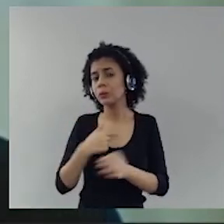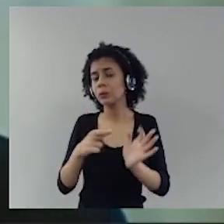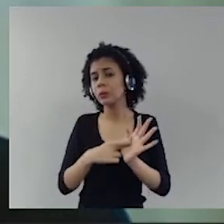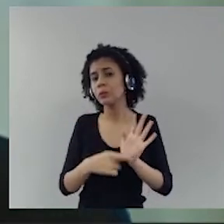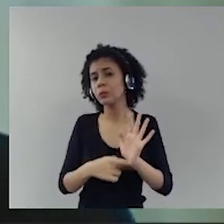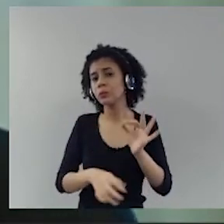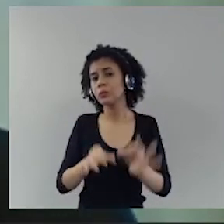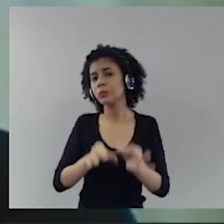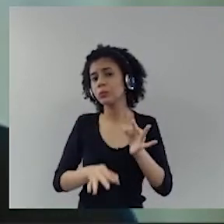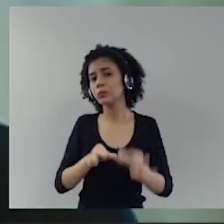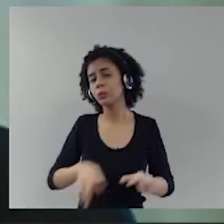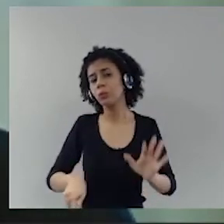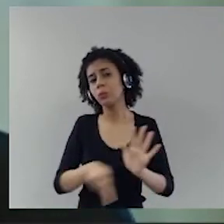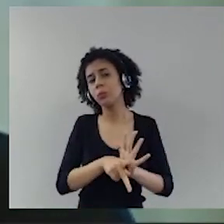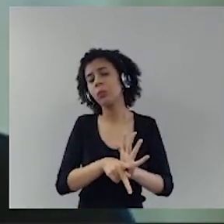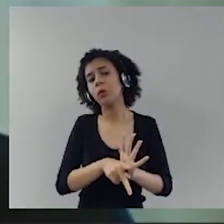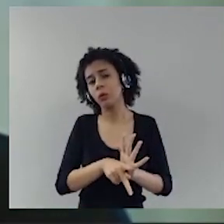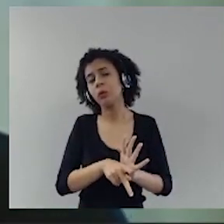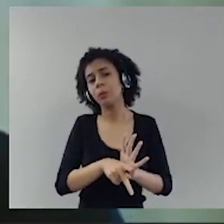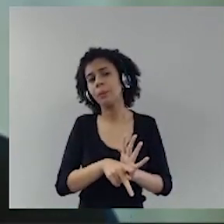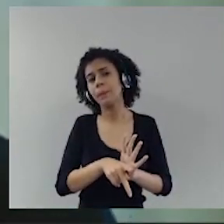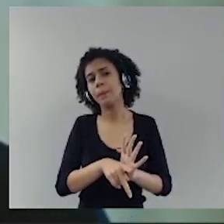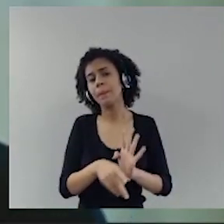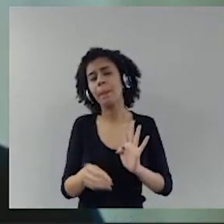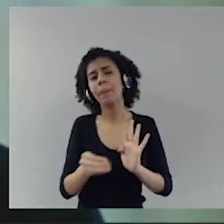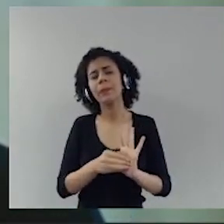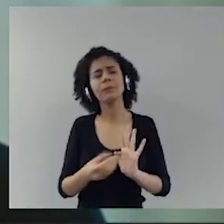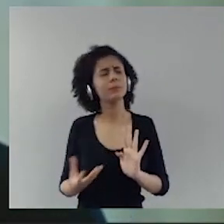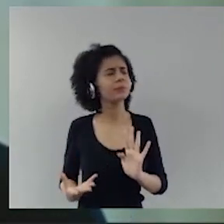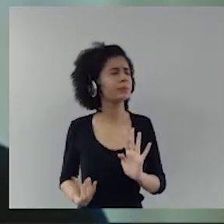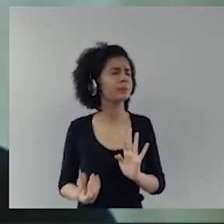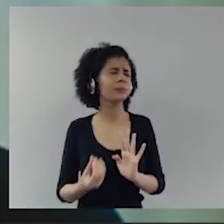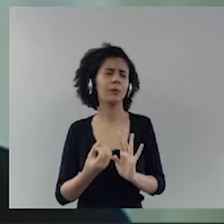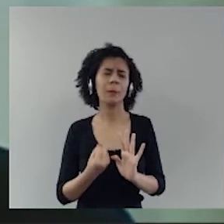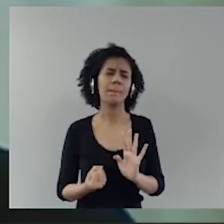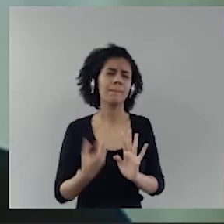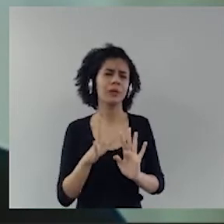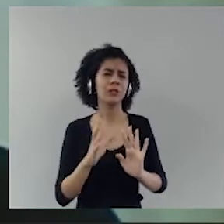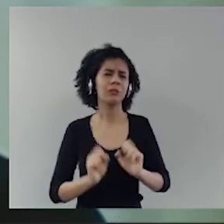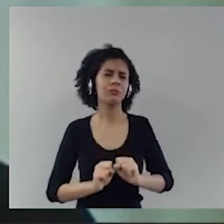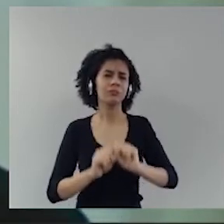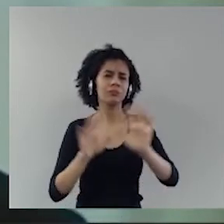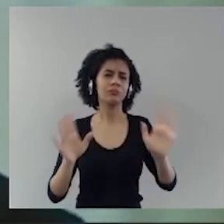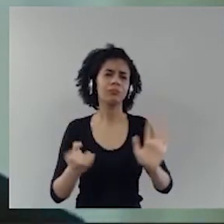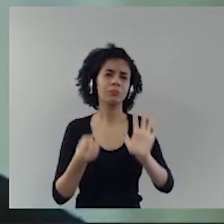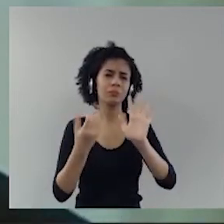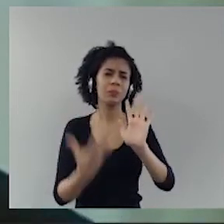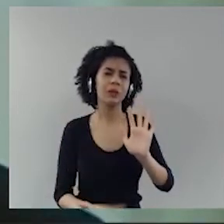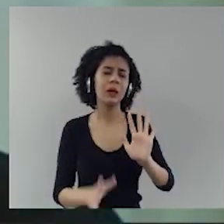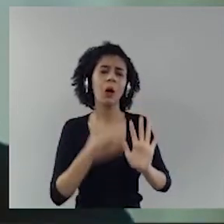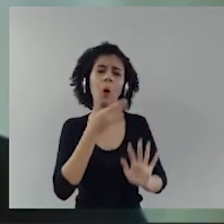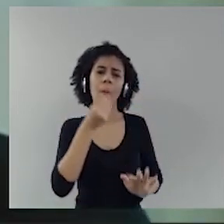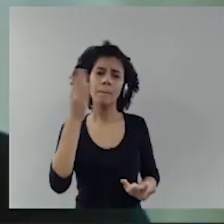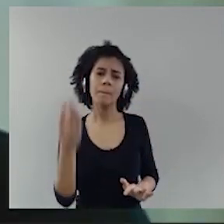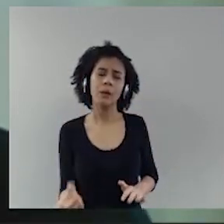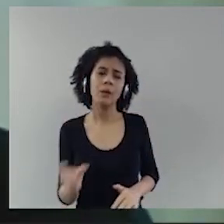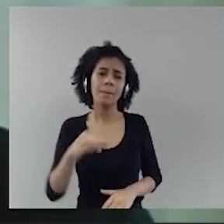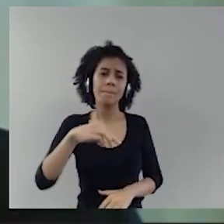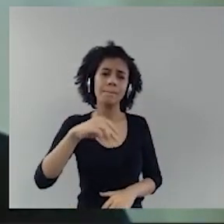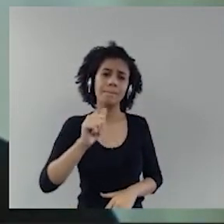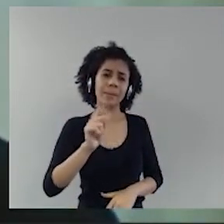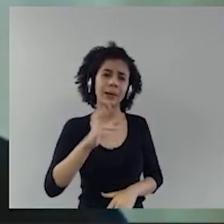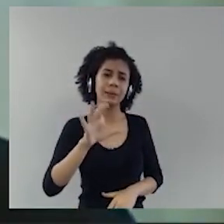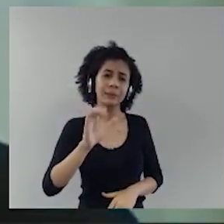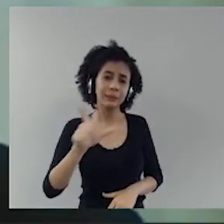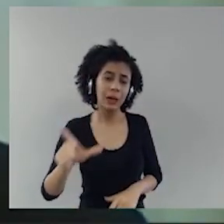regime jurídico próprio que foi muitíssimo bem explanado pelo marçal neto e